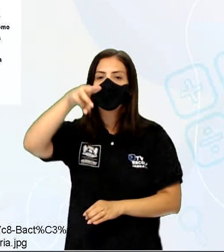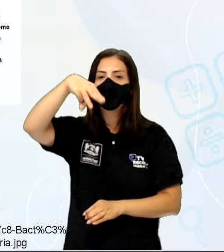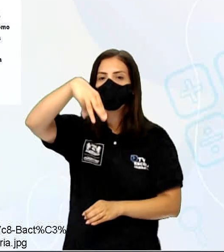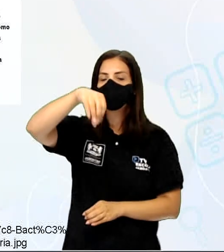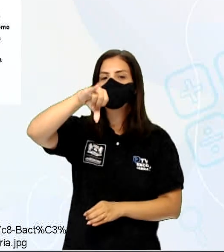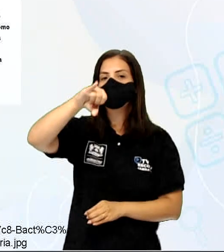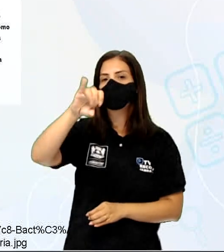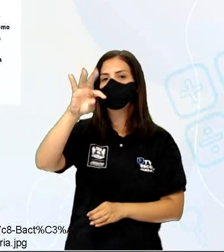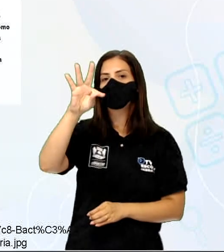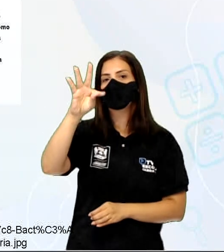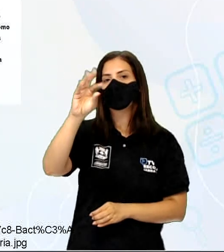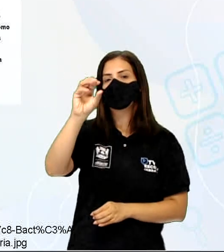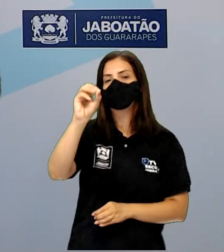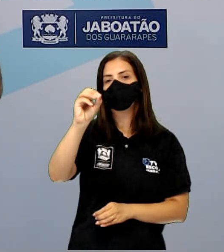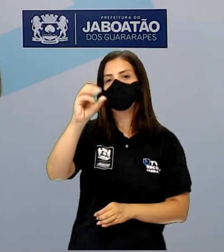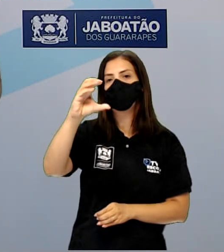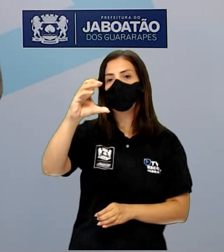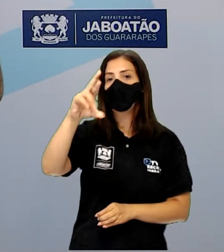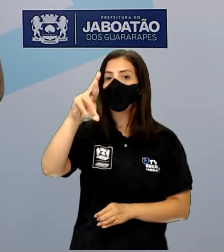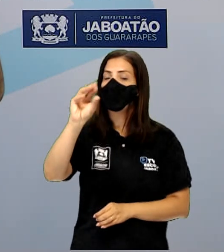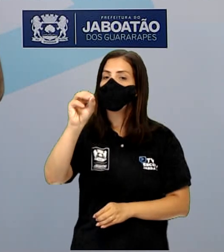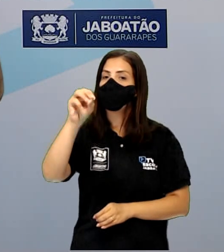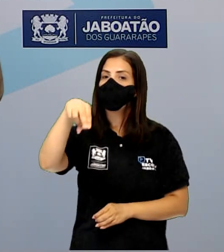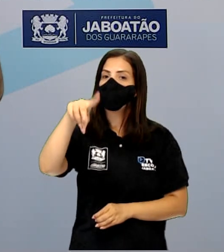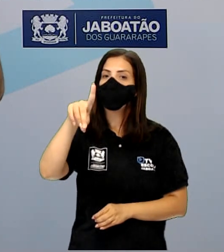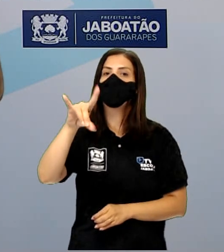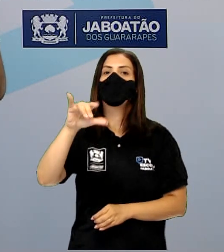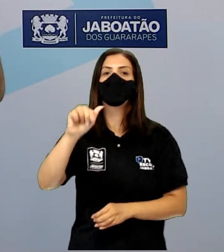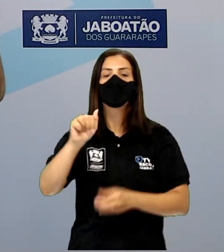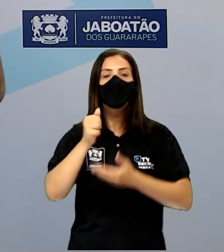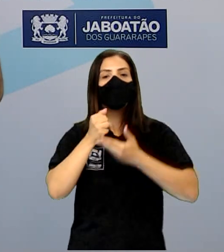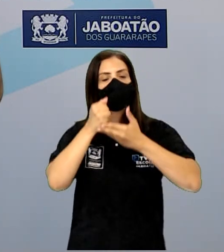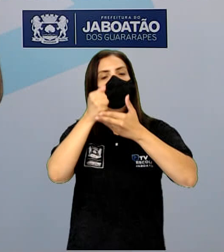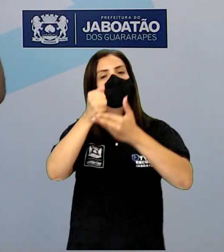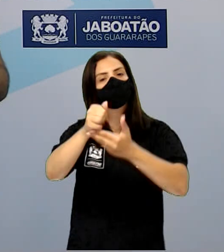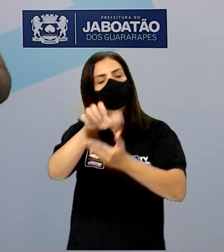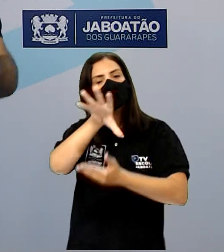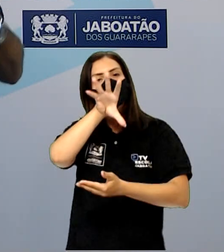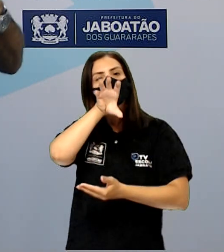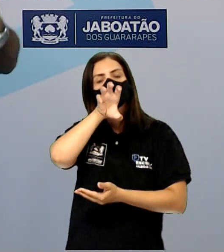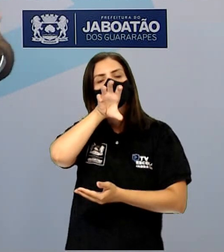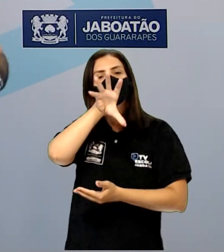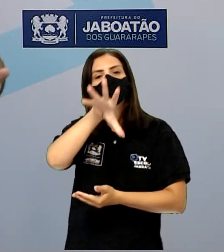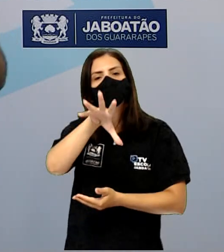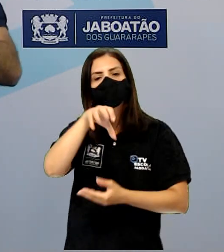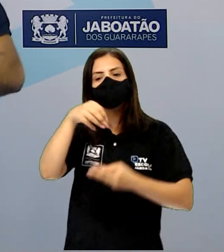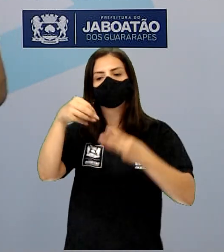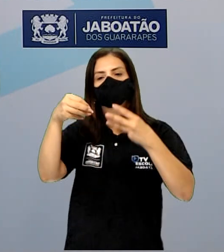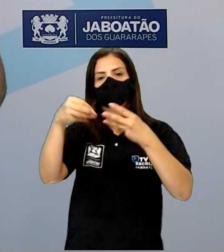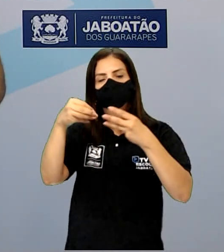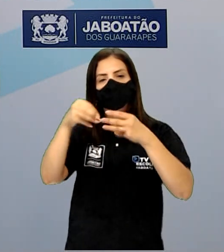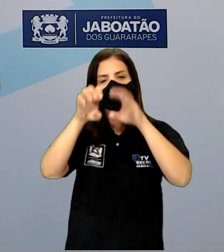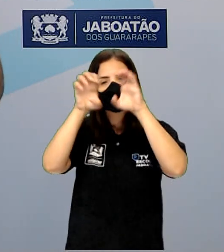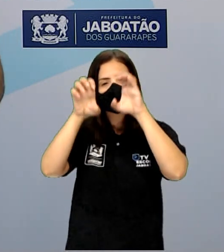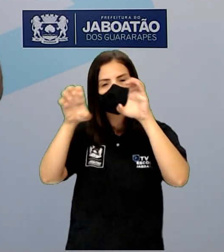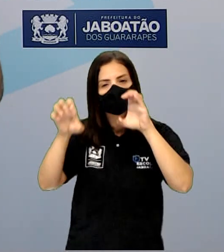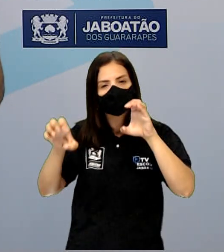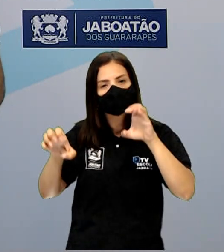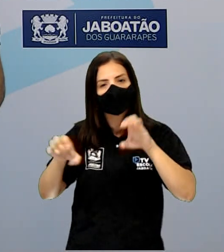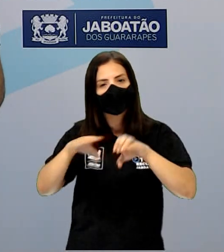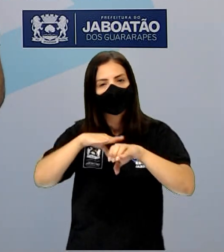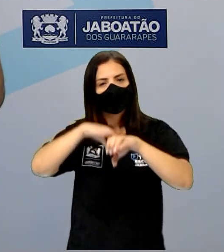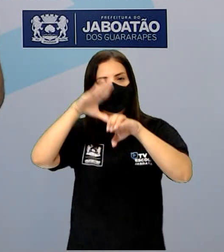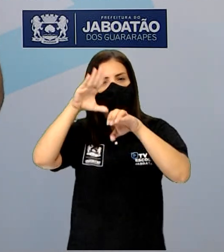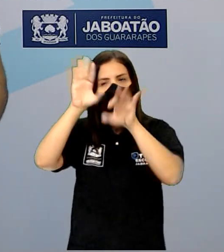de estruturas que vai auxiliar nesse processo de respiração. É uma estrutura mais complexa do que nos seres